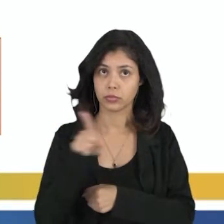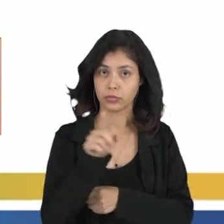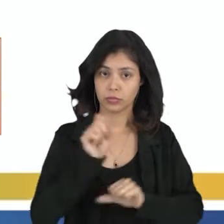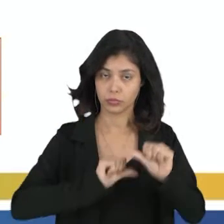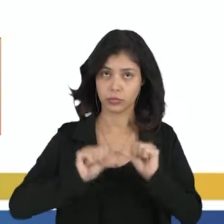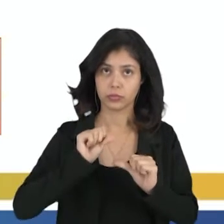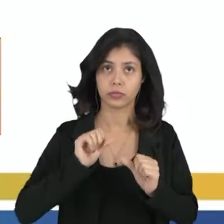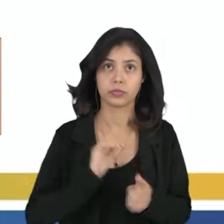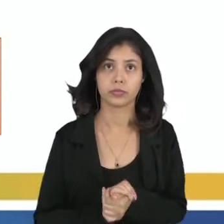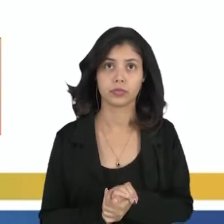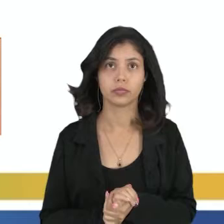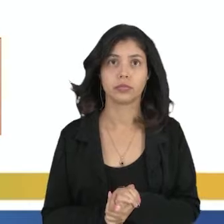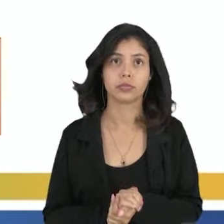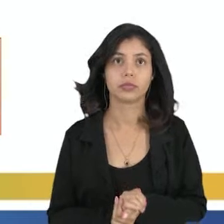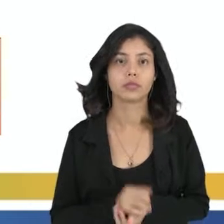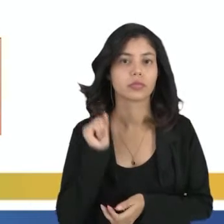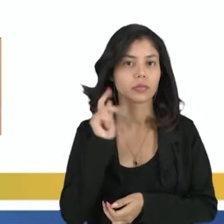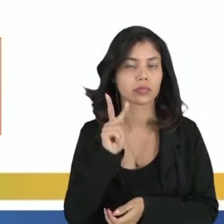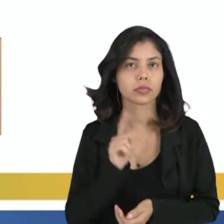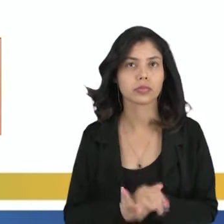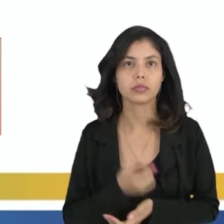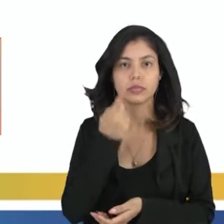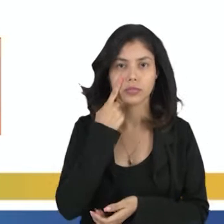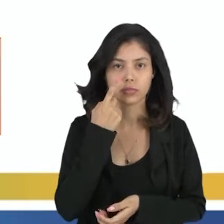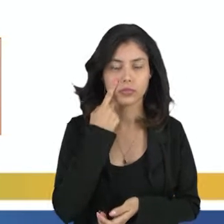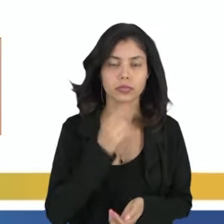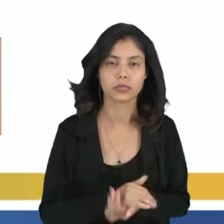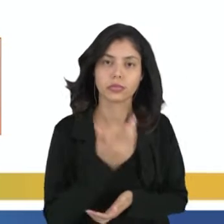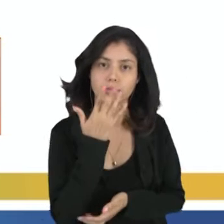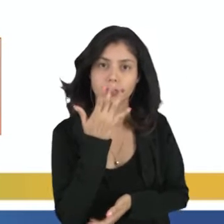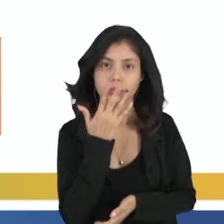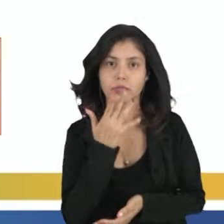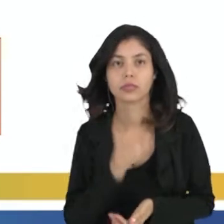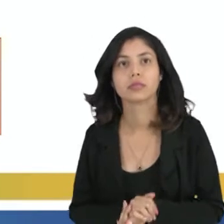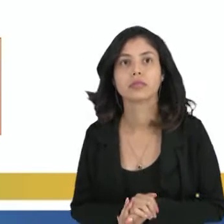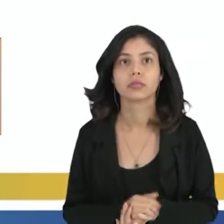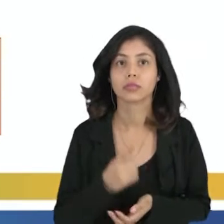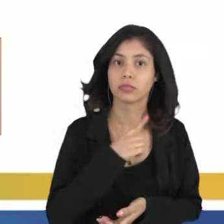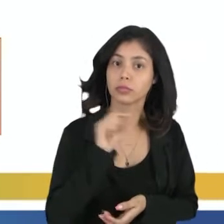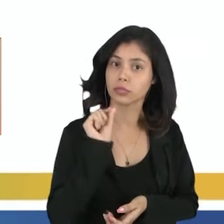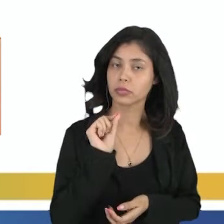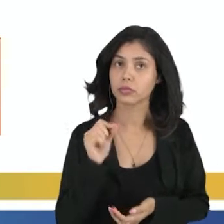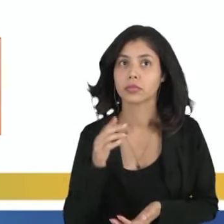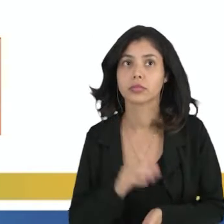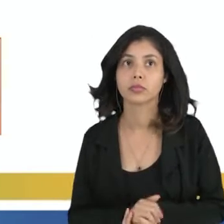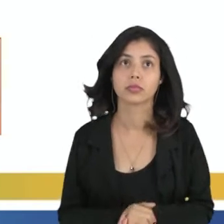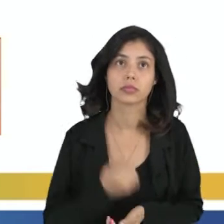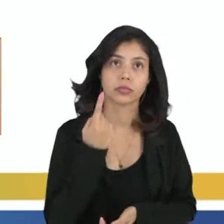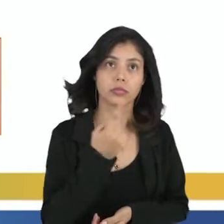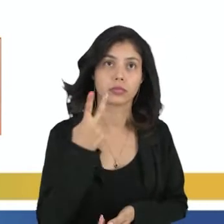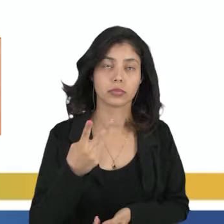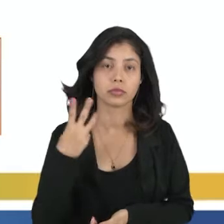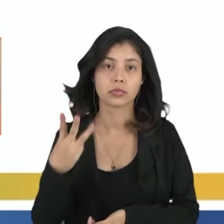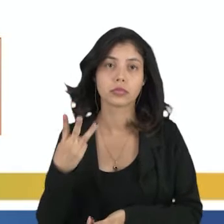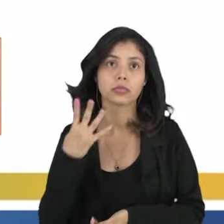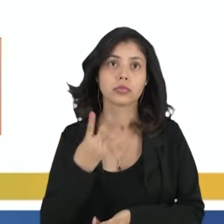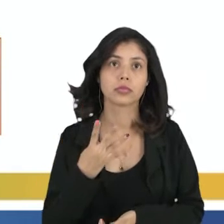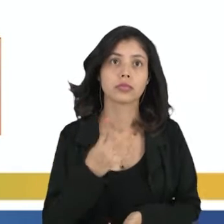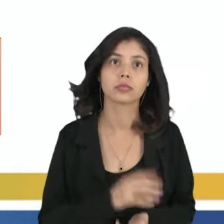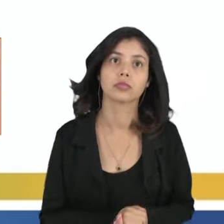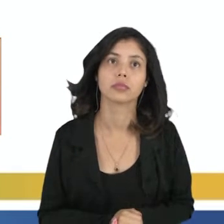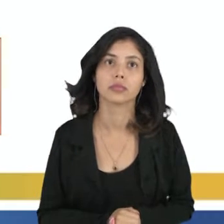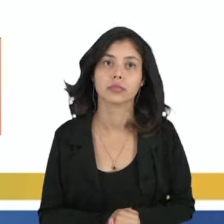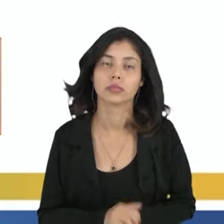foram alterados, ok? A gente pode observar aqui pelas cores, ó. Nós temos aqui 1, 2, 3,